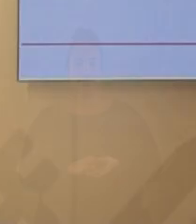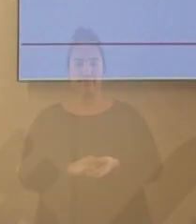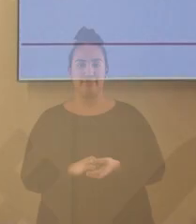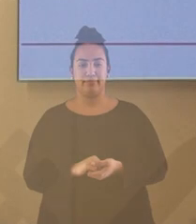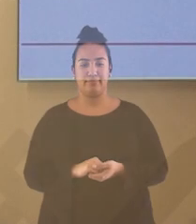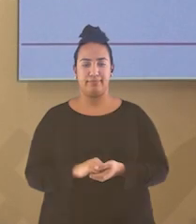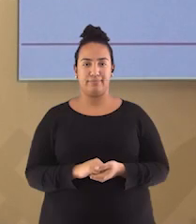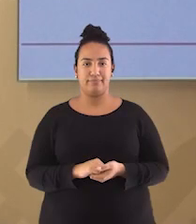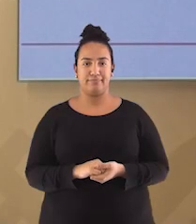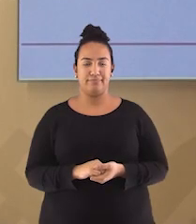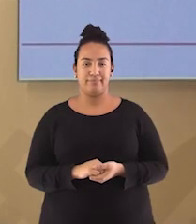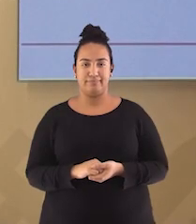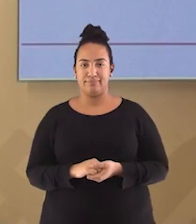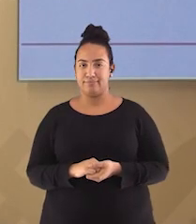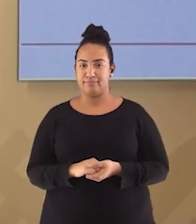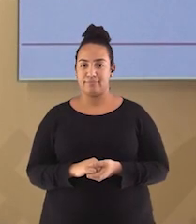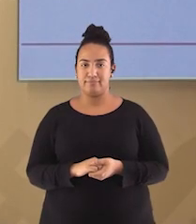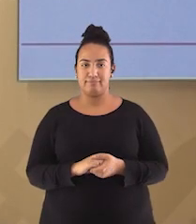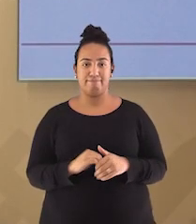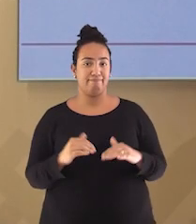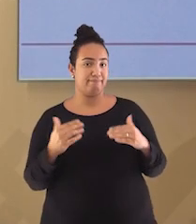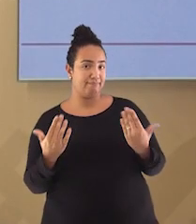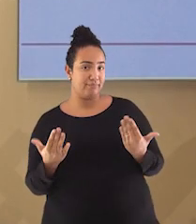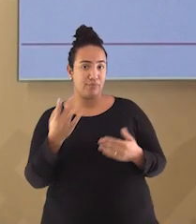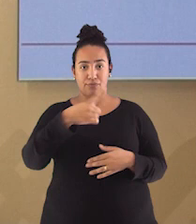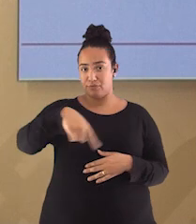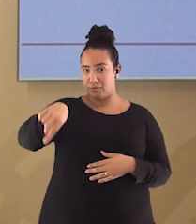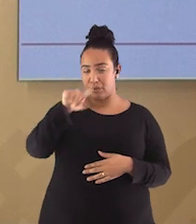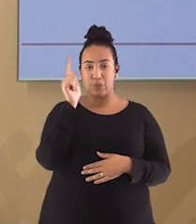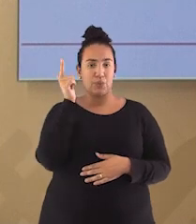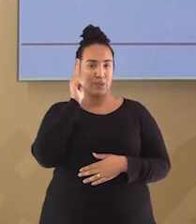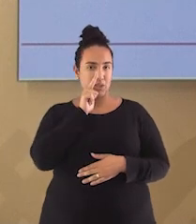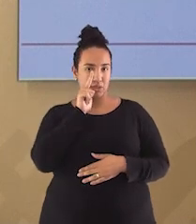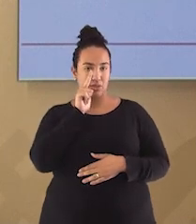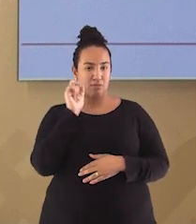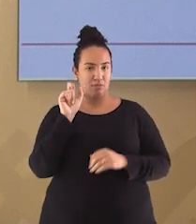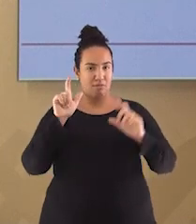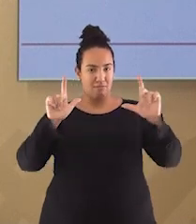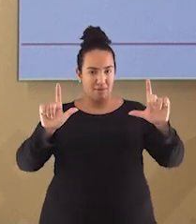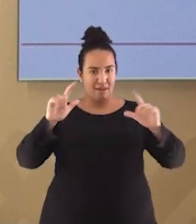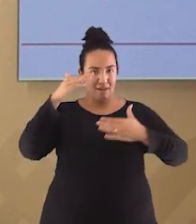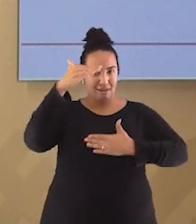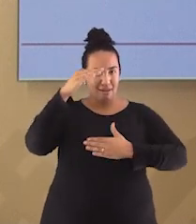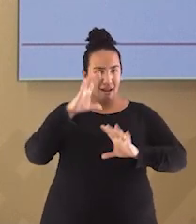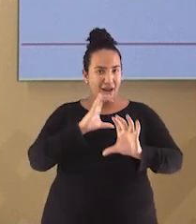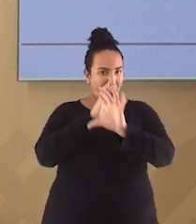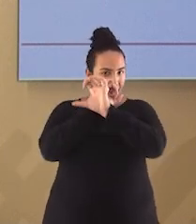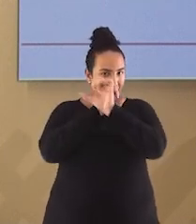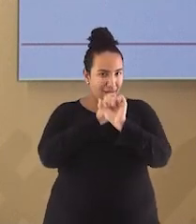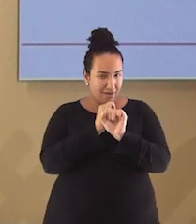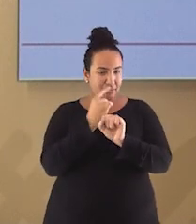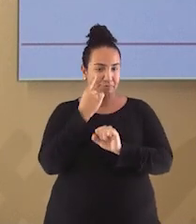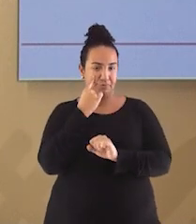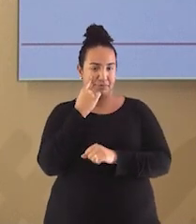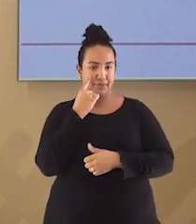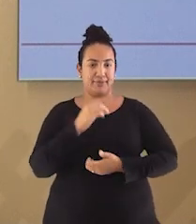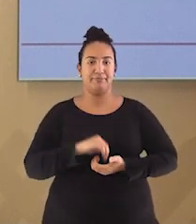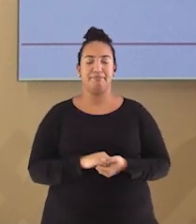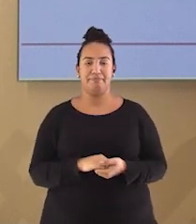E aí você conseguiu calcular o perímetro da tela Eu espero que sim vamos conferir